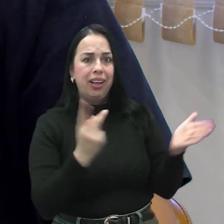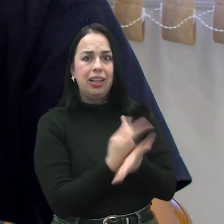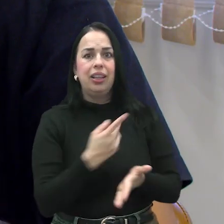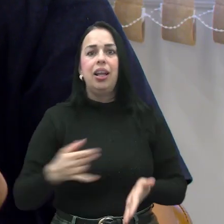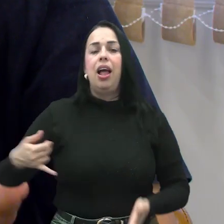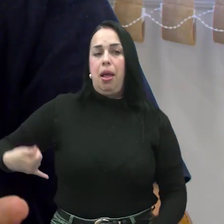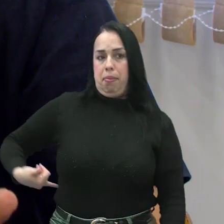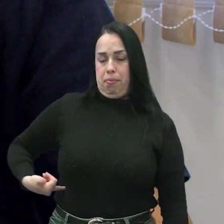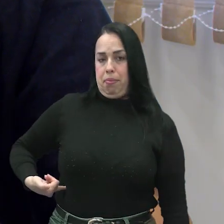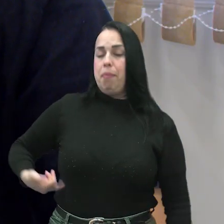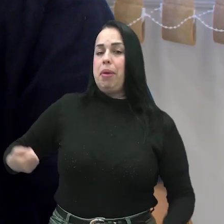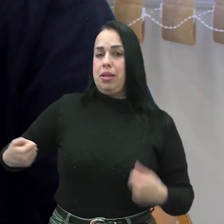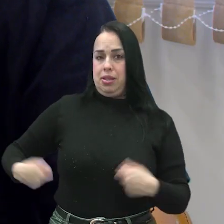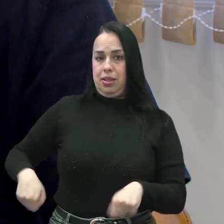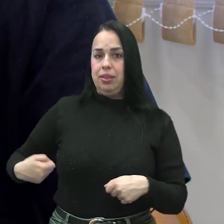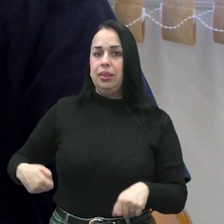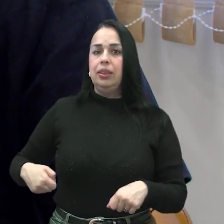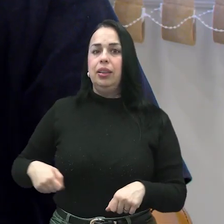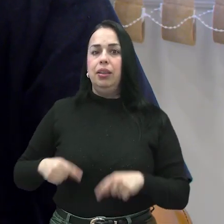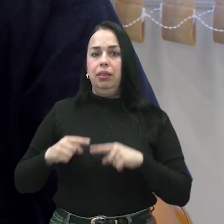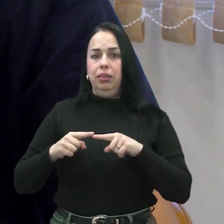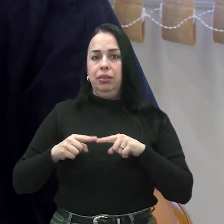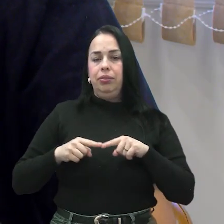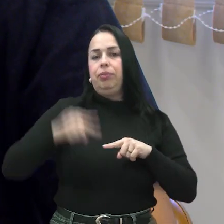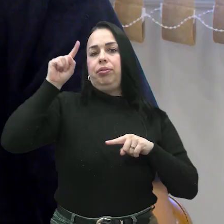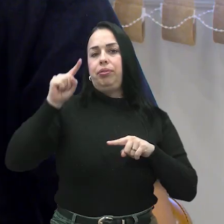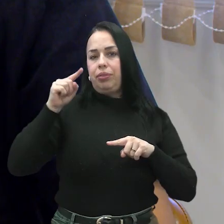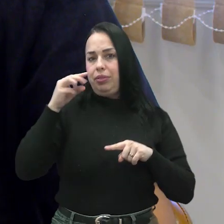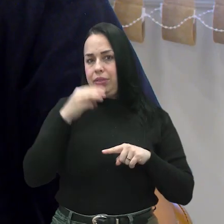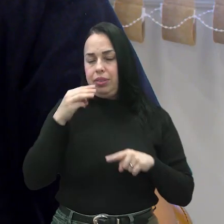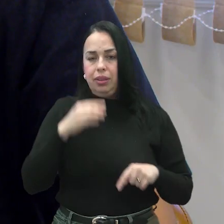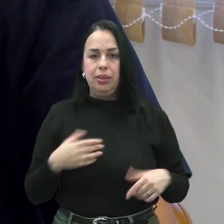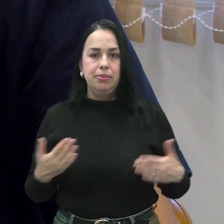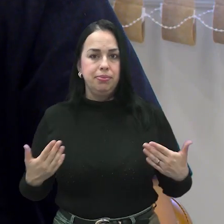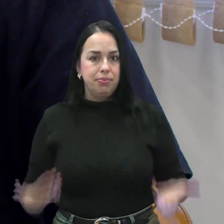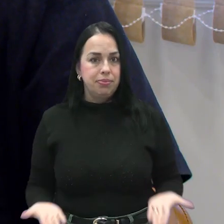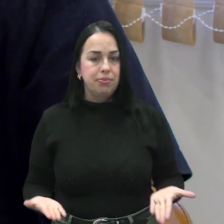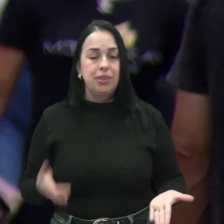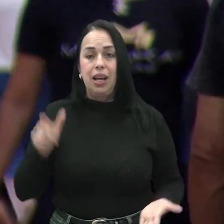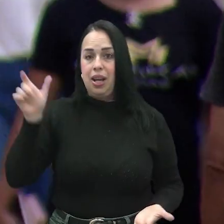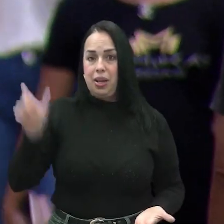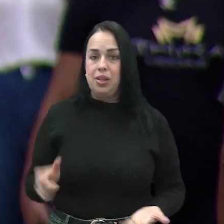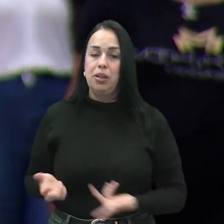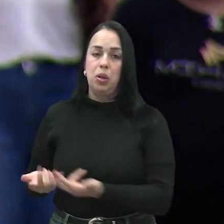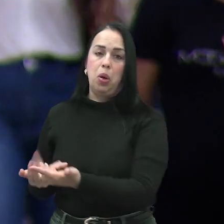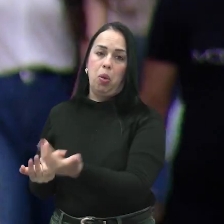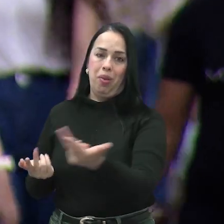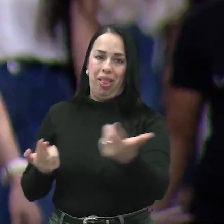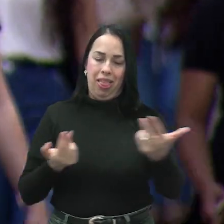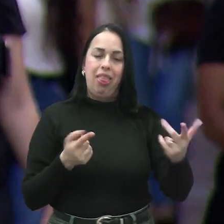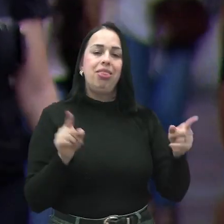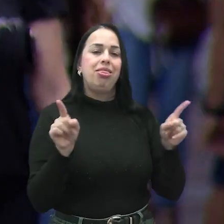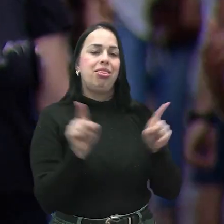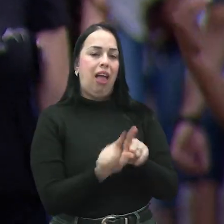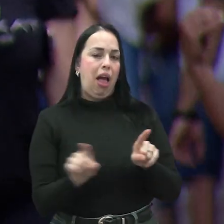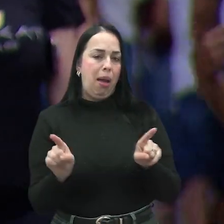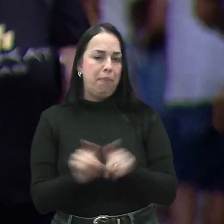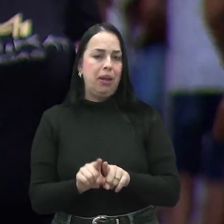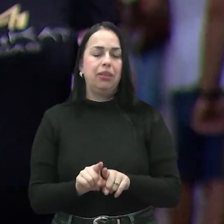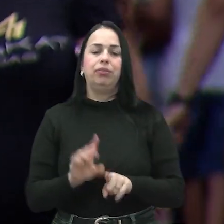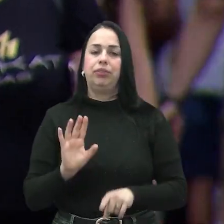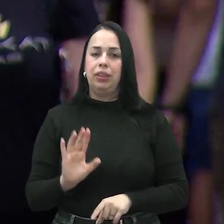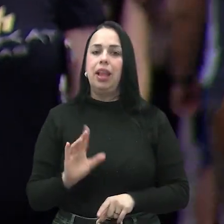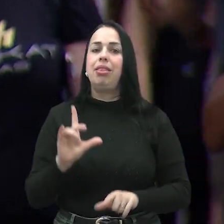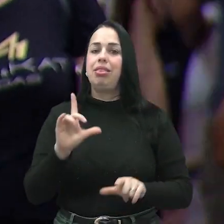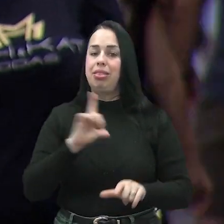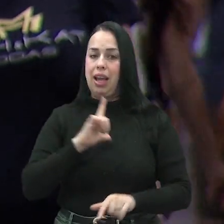do dia que eu coma qualquer coisa, eu preciso fazer essa aplicação para não deixar a glicose alterar muito. E assim como o Matheus, muitos brasileiros